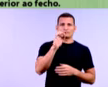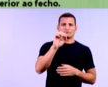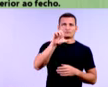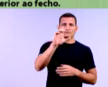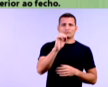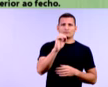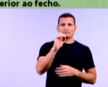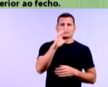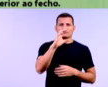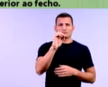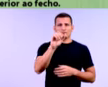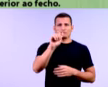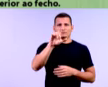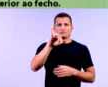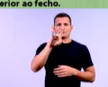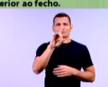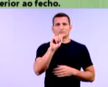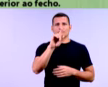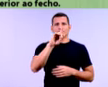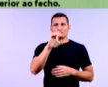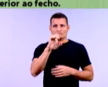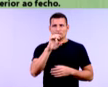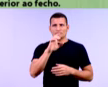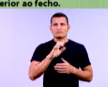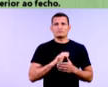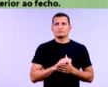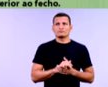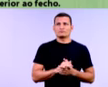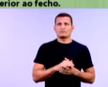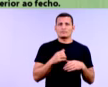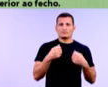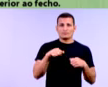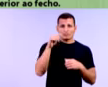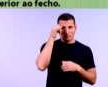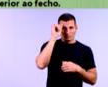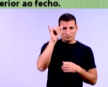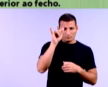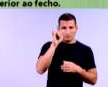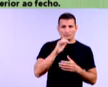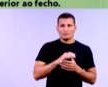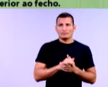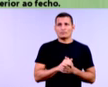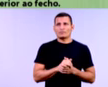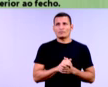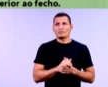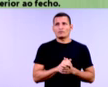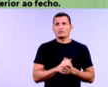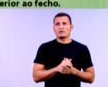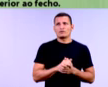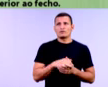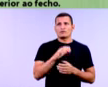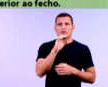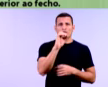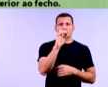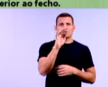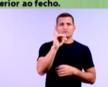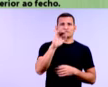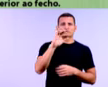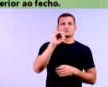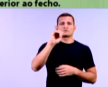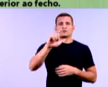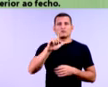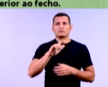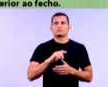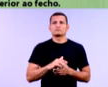razão porque deve ser evitado em correspondências oficiais. Correspondências oficiais nós não vamos usar mano,